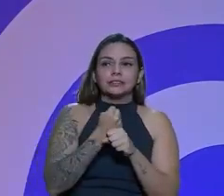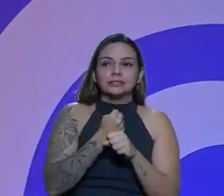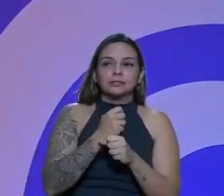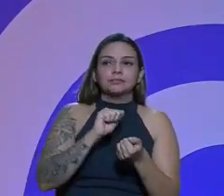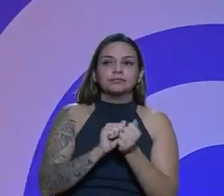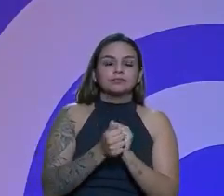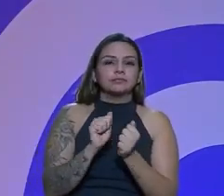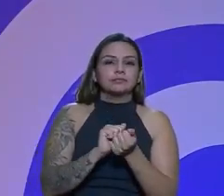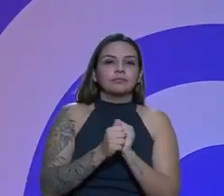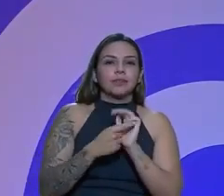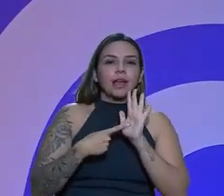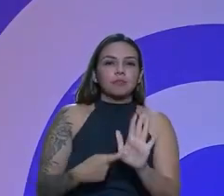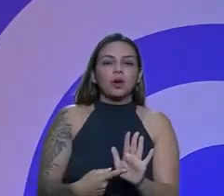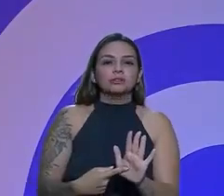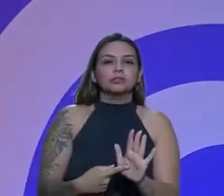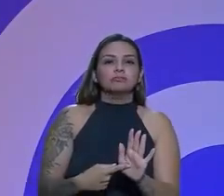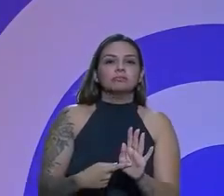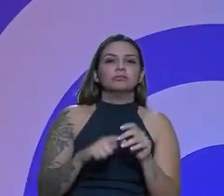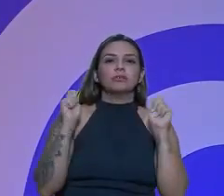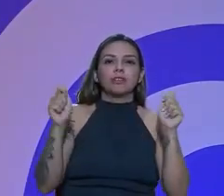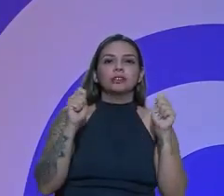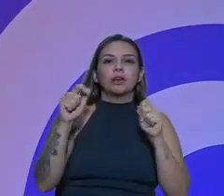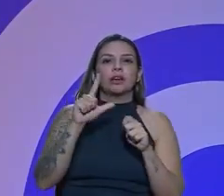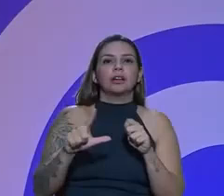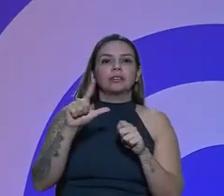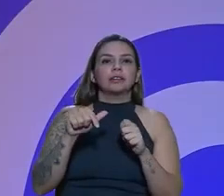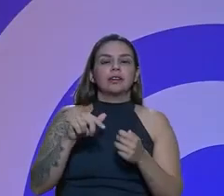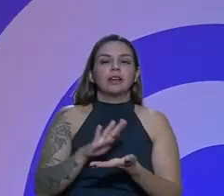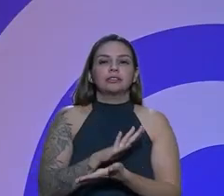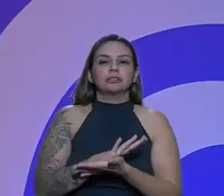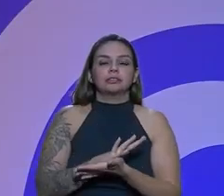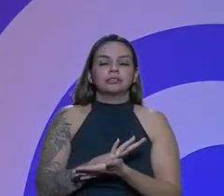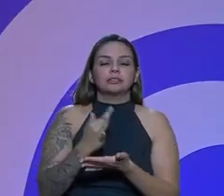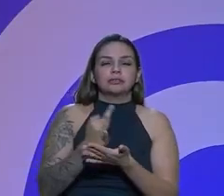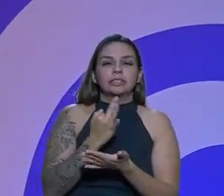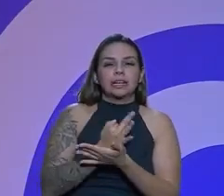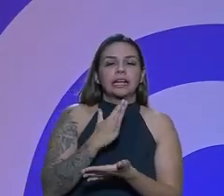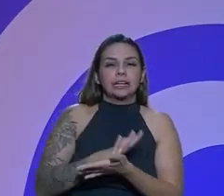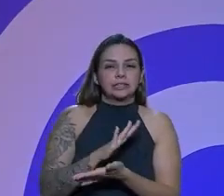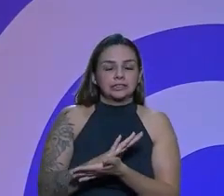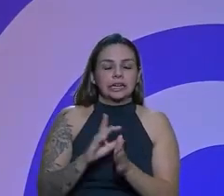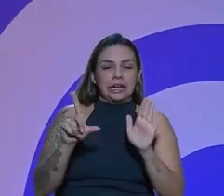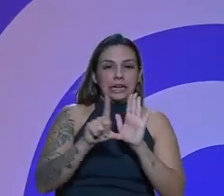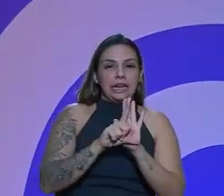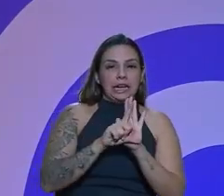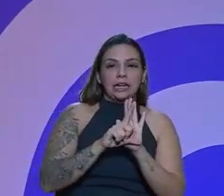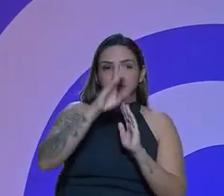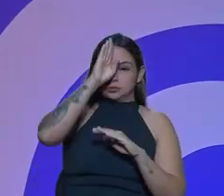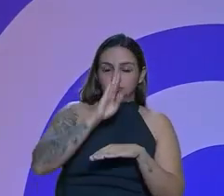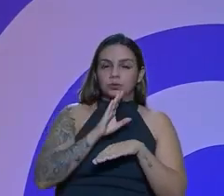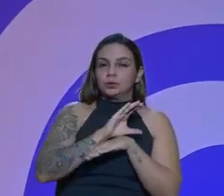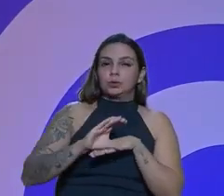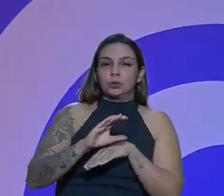traja camisa branca, estampada com o design do 13º Fliaraxá e calça caque. Leva no pescoço o crachá dos participantes